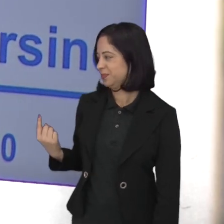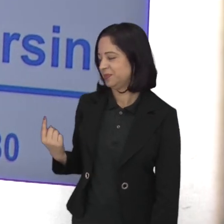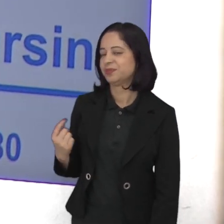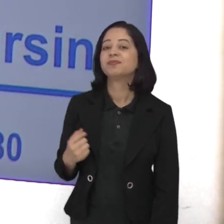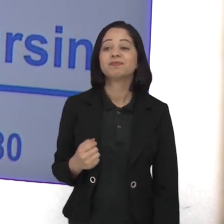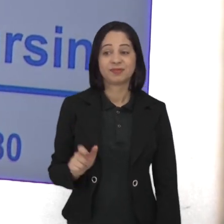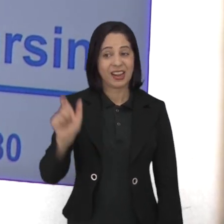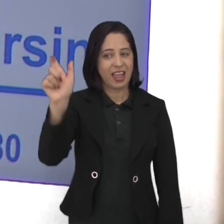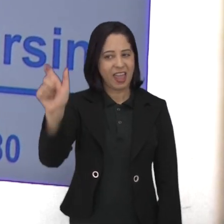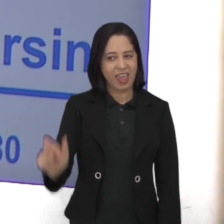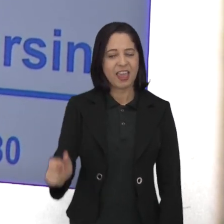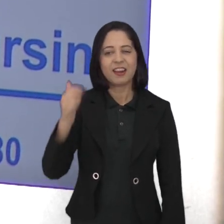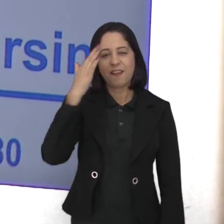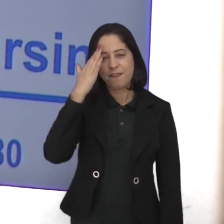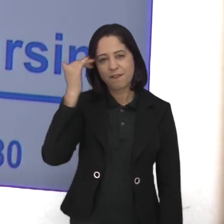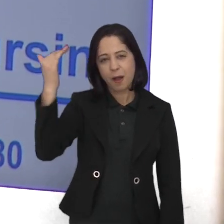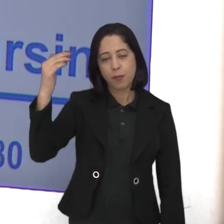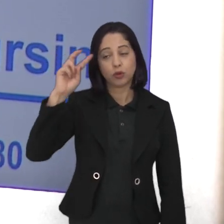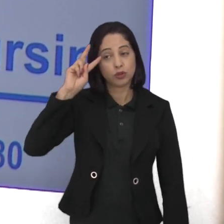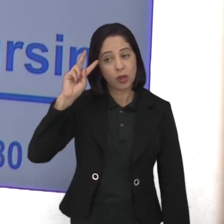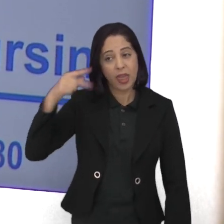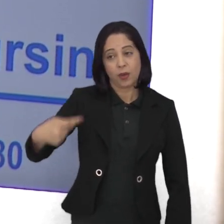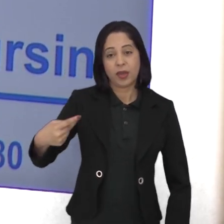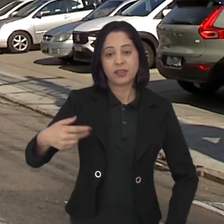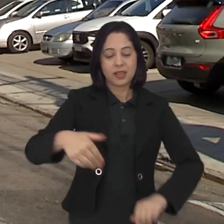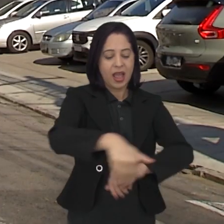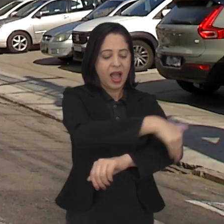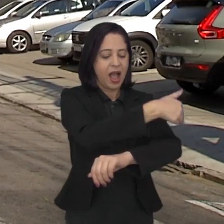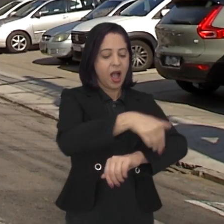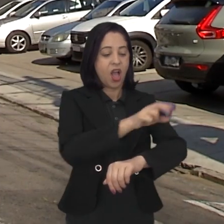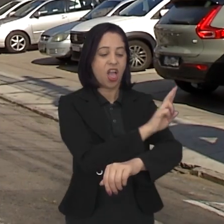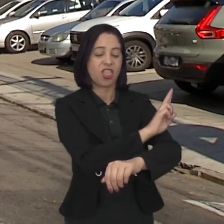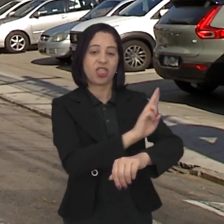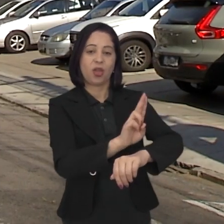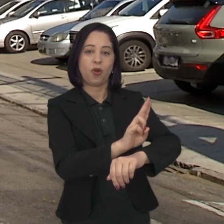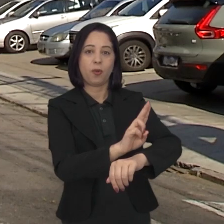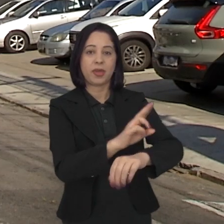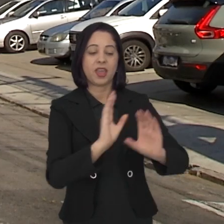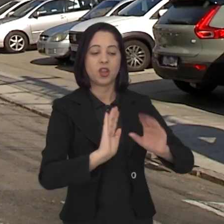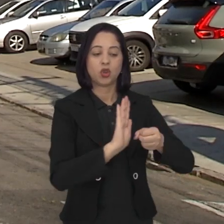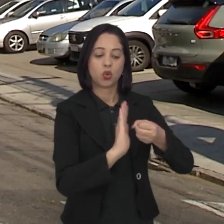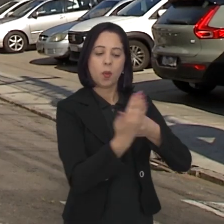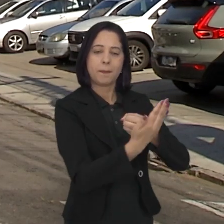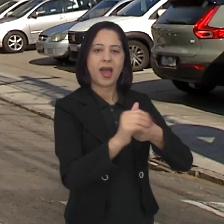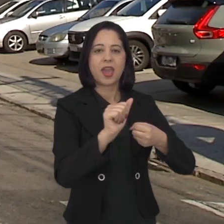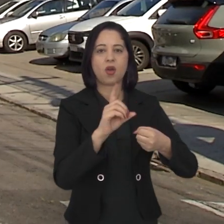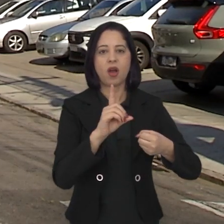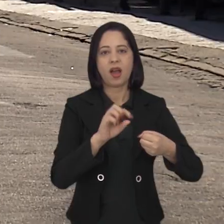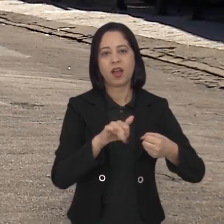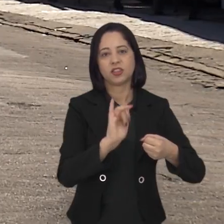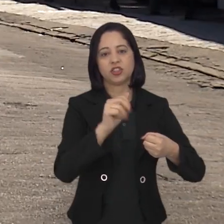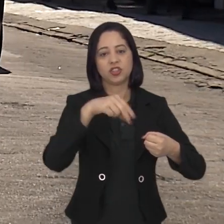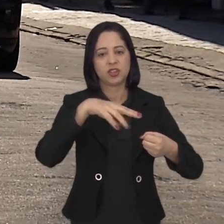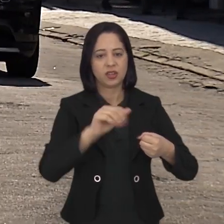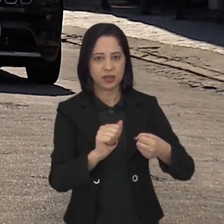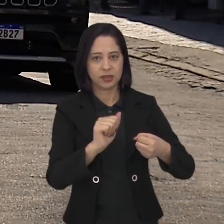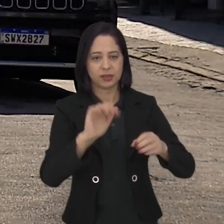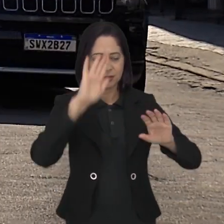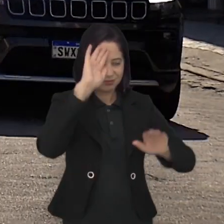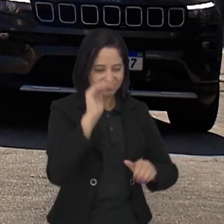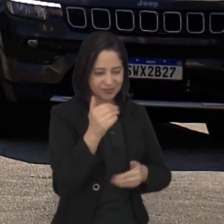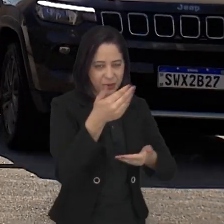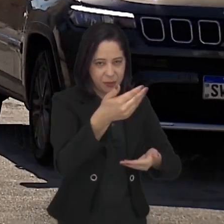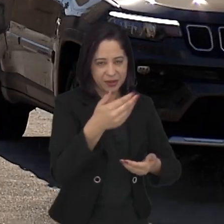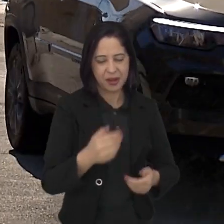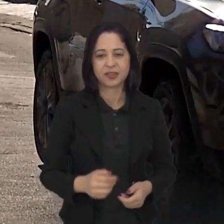de João Cursino é reconhecida com a nomeação de uma rua no bairro Vila Diana, na região central de São José, em homenagem ao